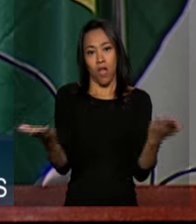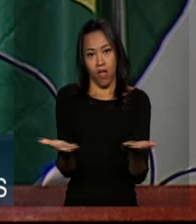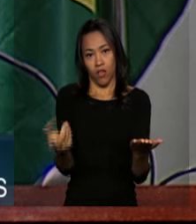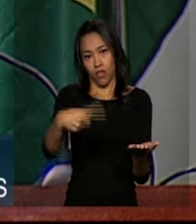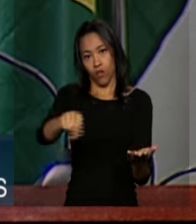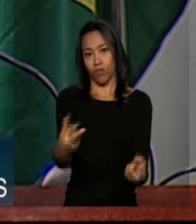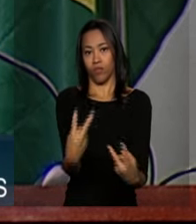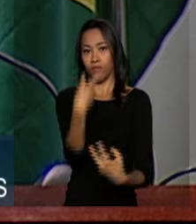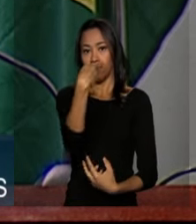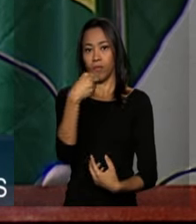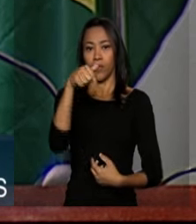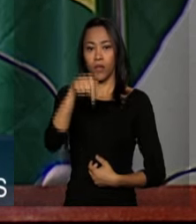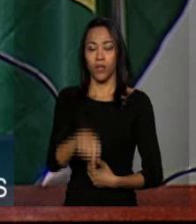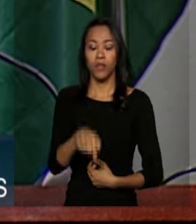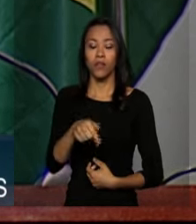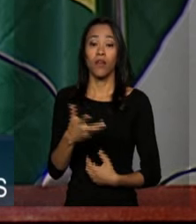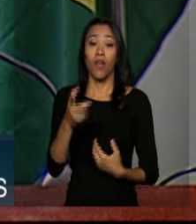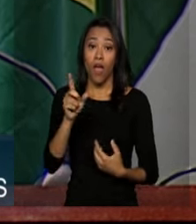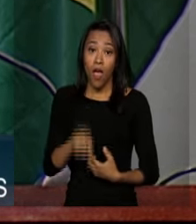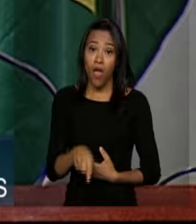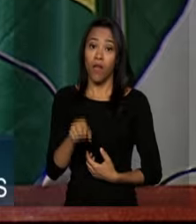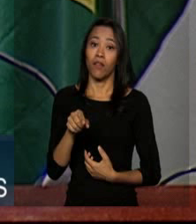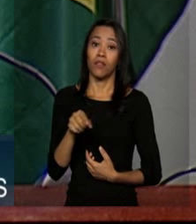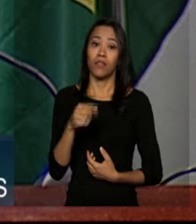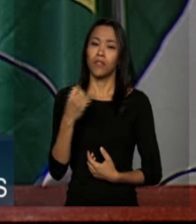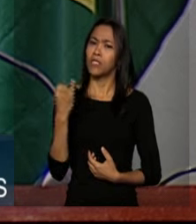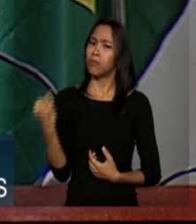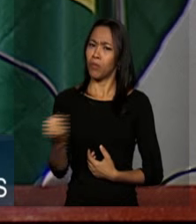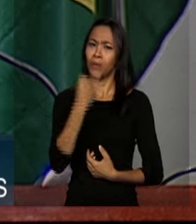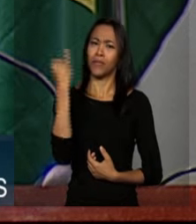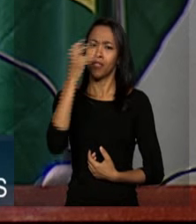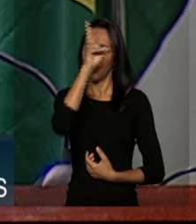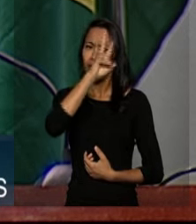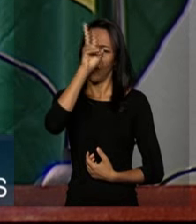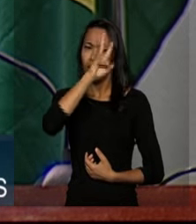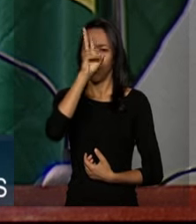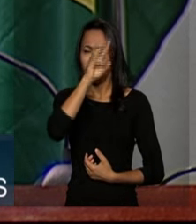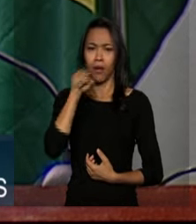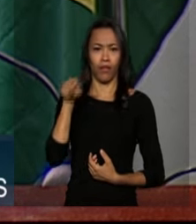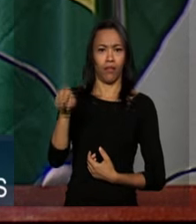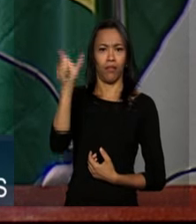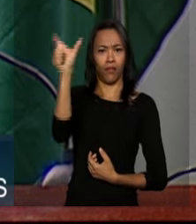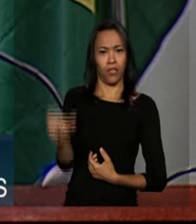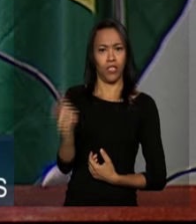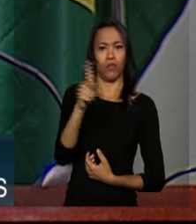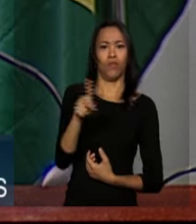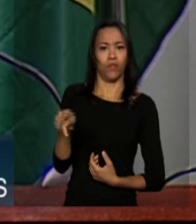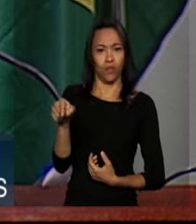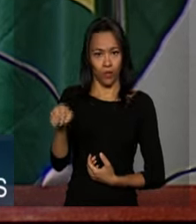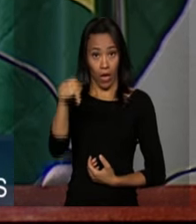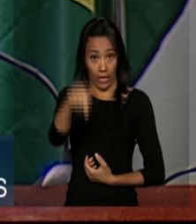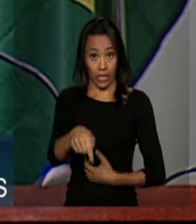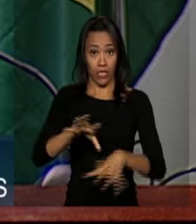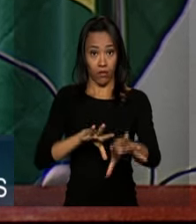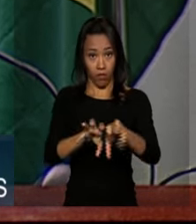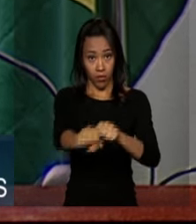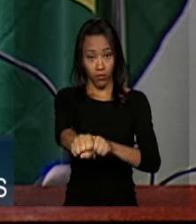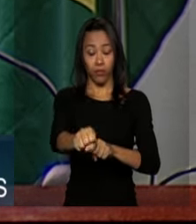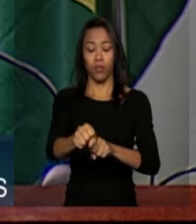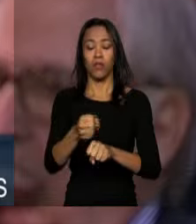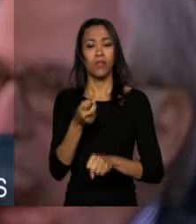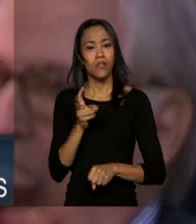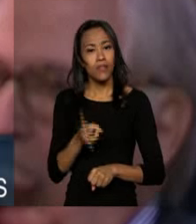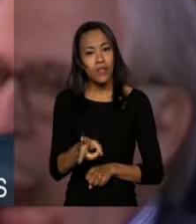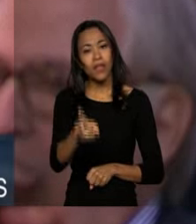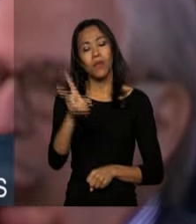acompanham neste ato. Foi fundamental resgatar sua memória nesta formatura, assim como será sempre